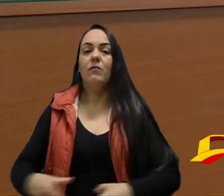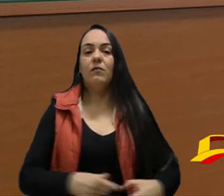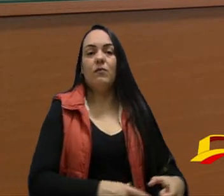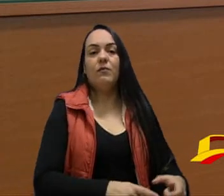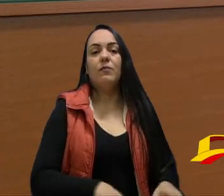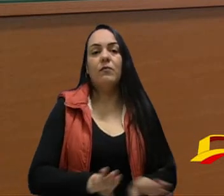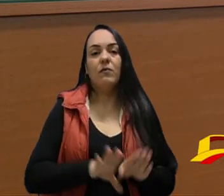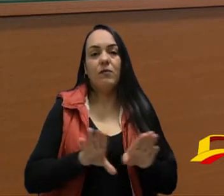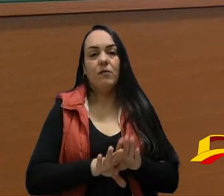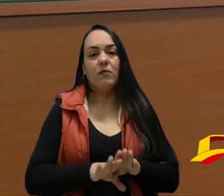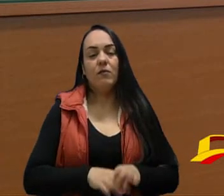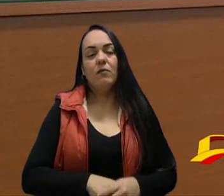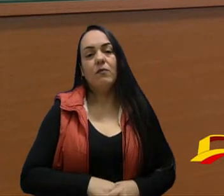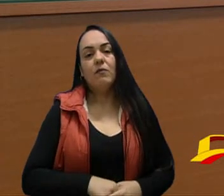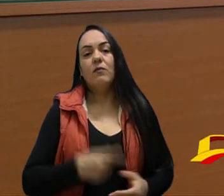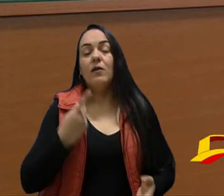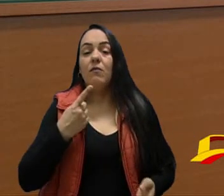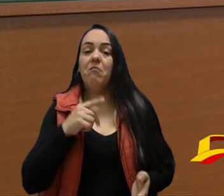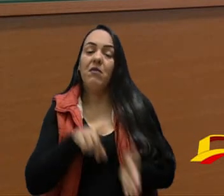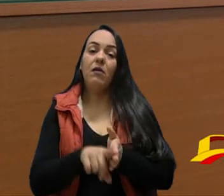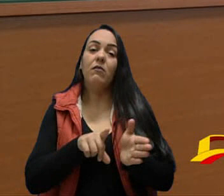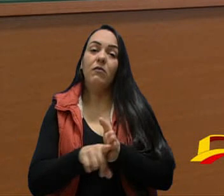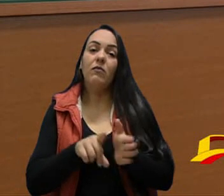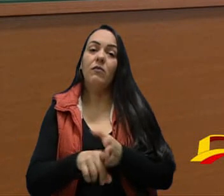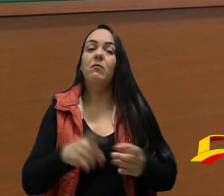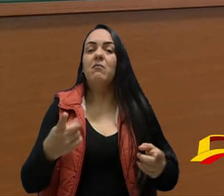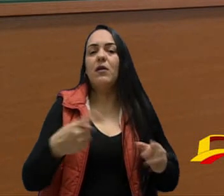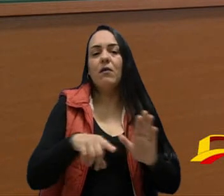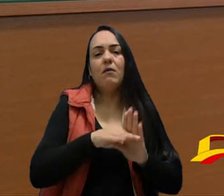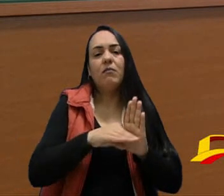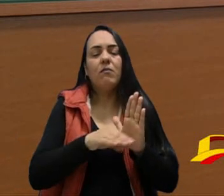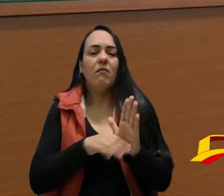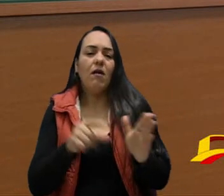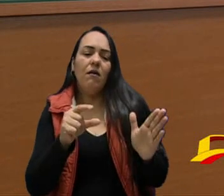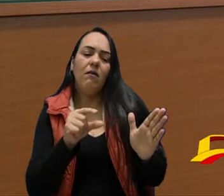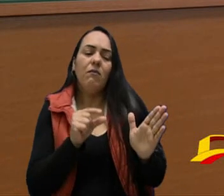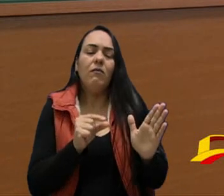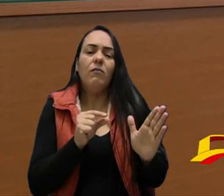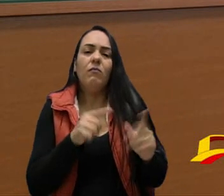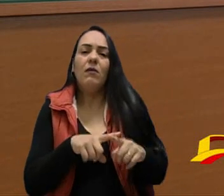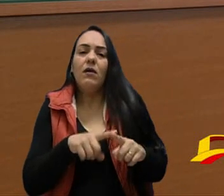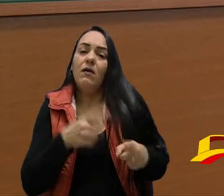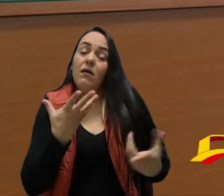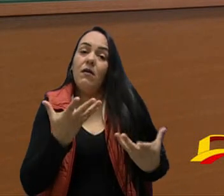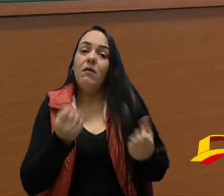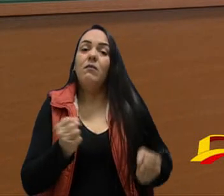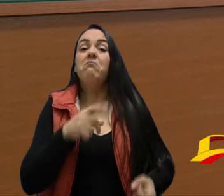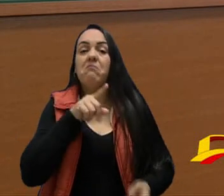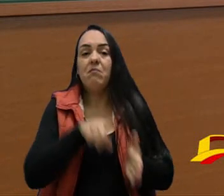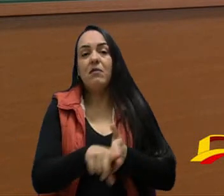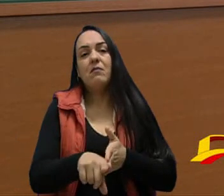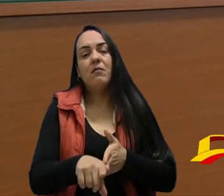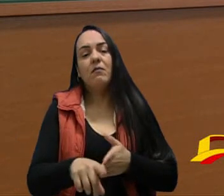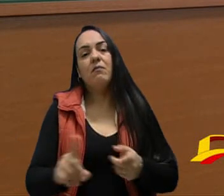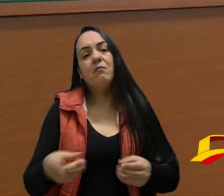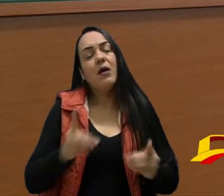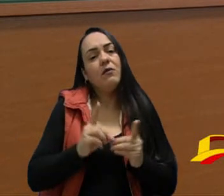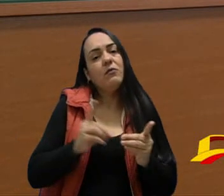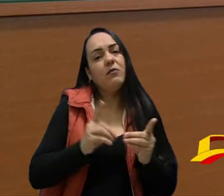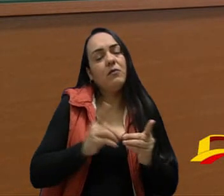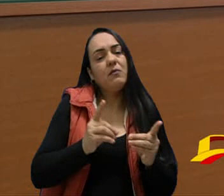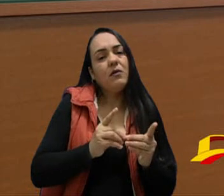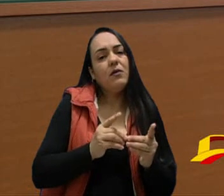bom deixa eu ver o que que pergunta é realmente porque eu achei muito limitado aqui tem atendimento